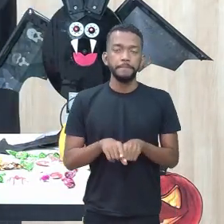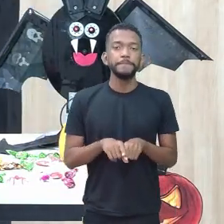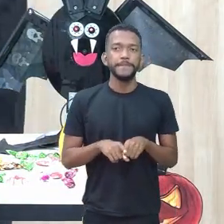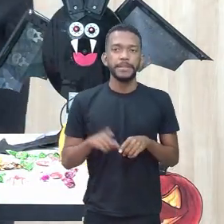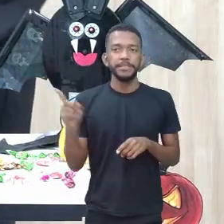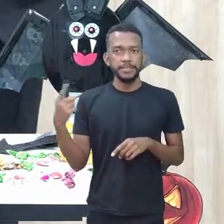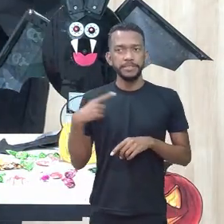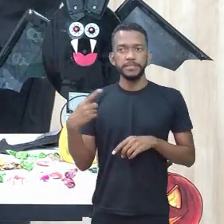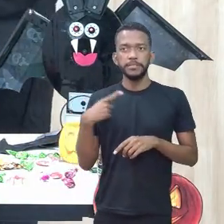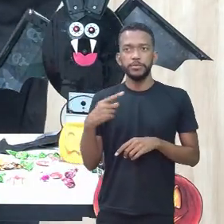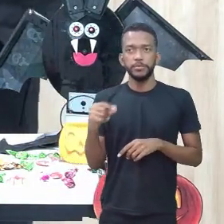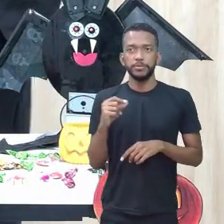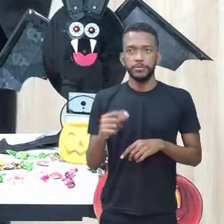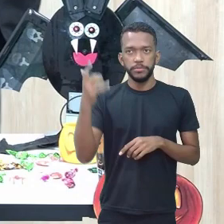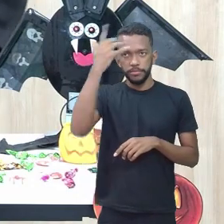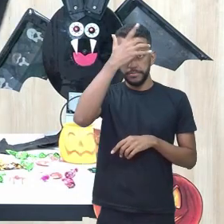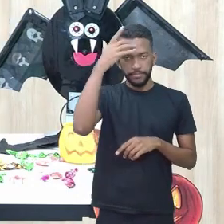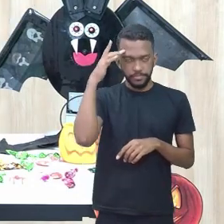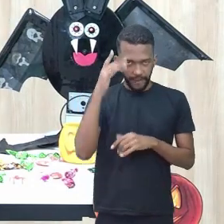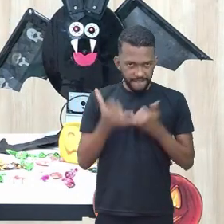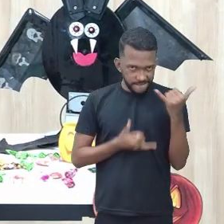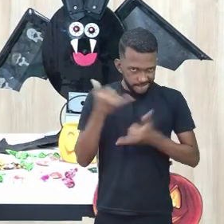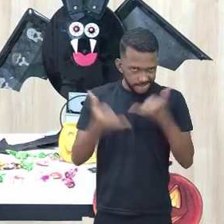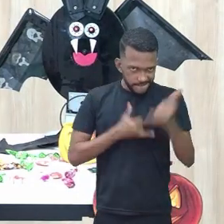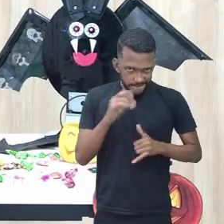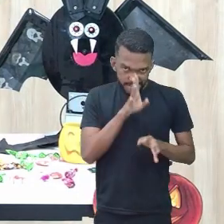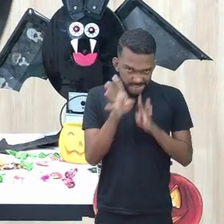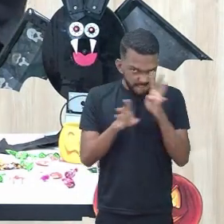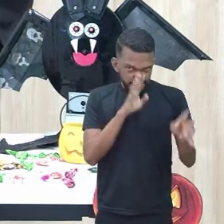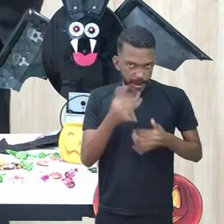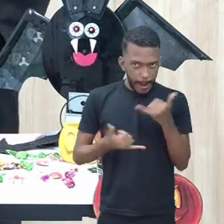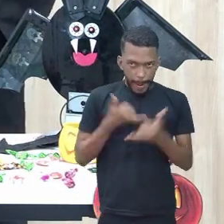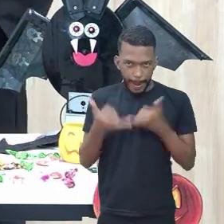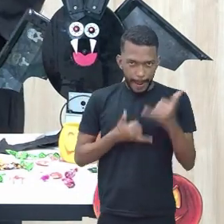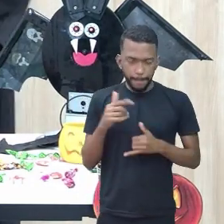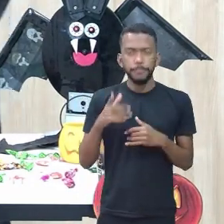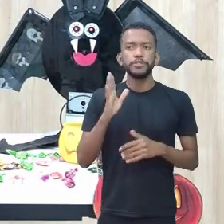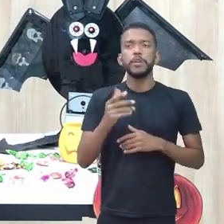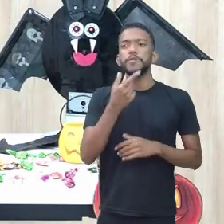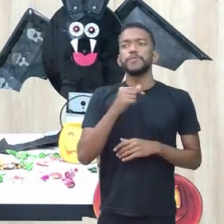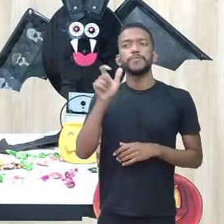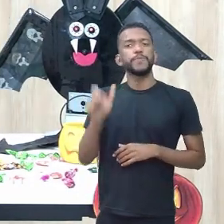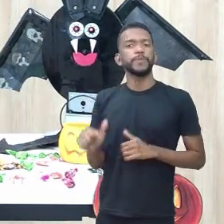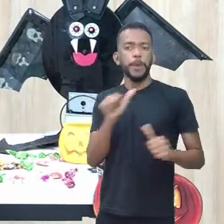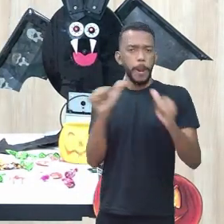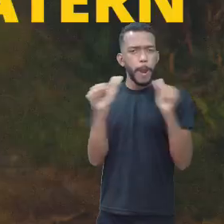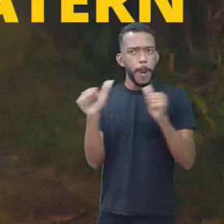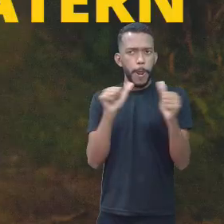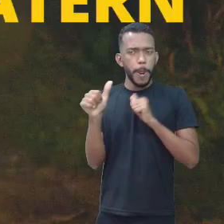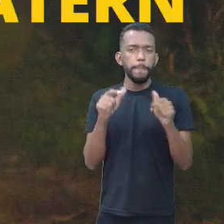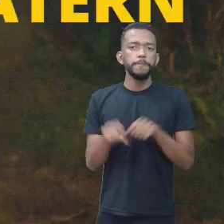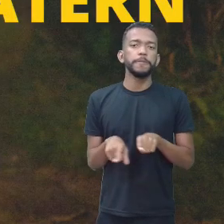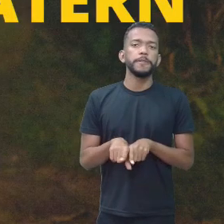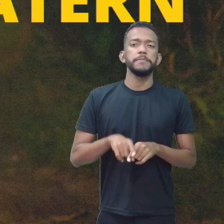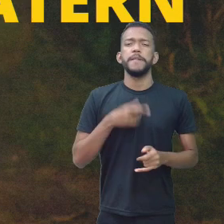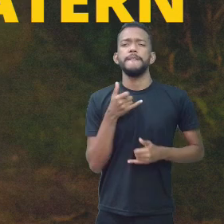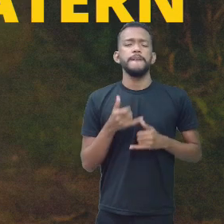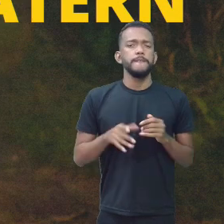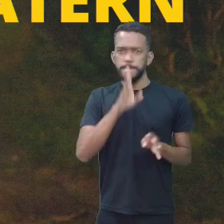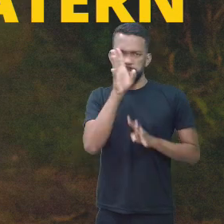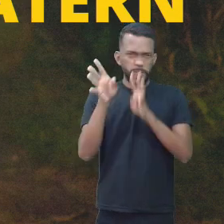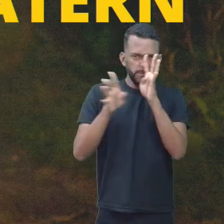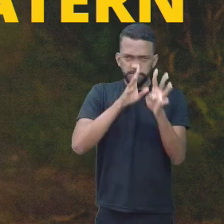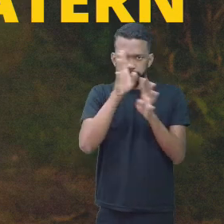que... alguém bem peralta, que aprontou muito na vida, né? Esse camarada bebia demais e aprontava muito quando bebia. E um certo